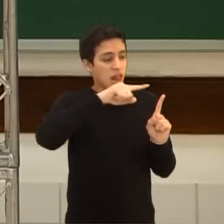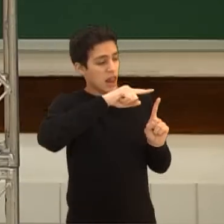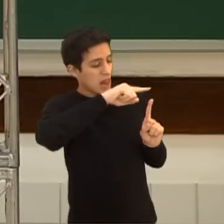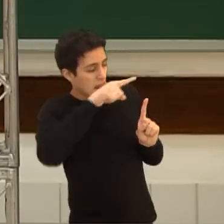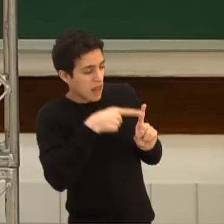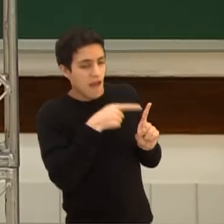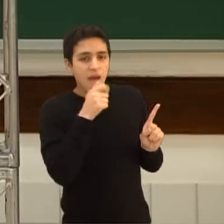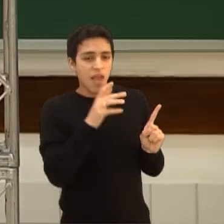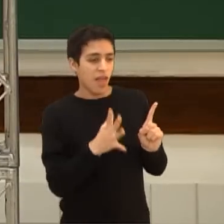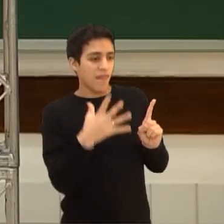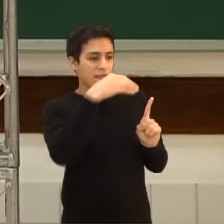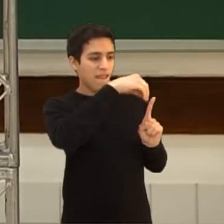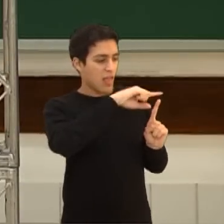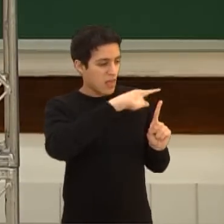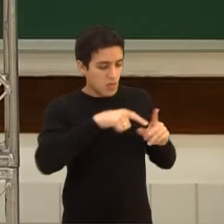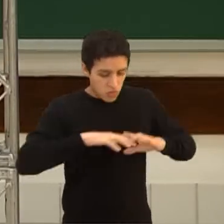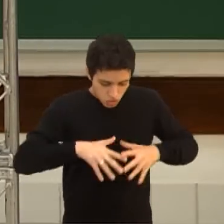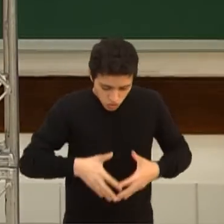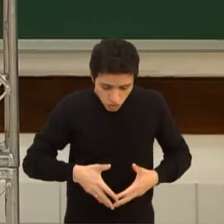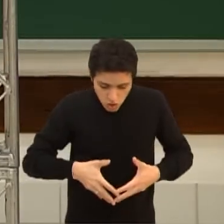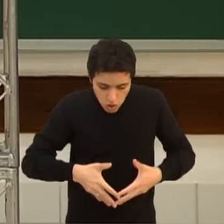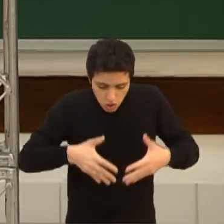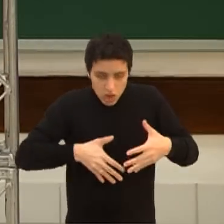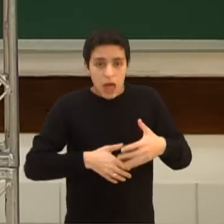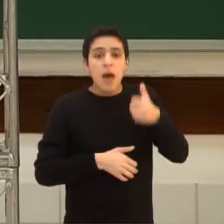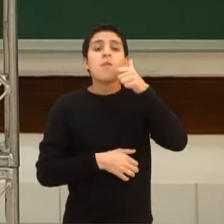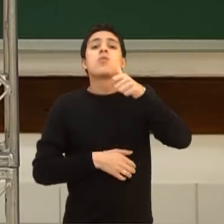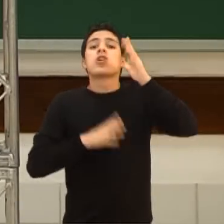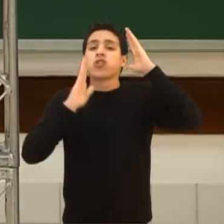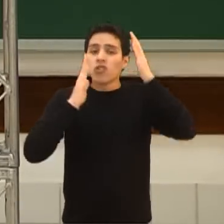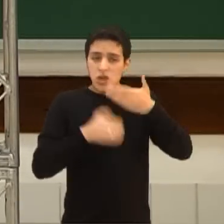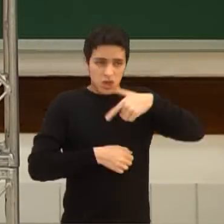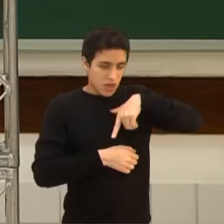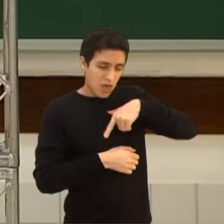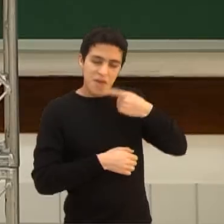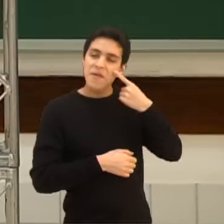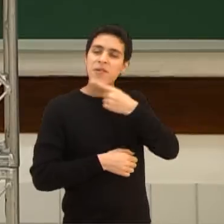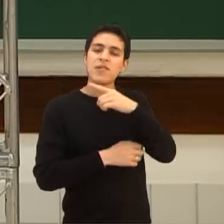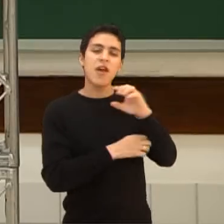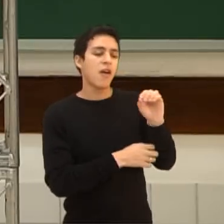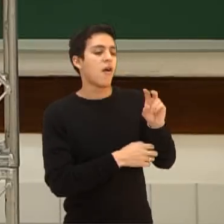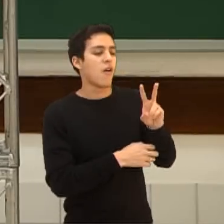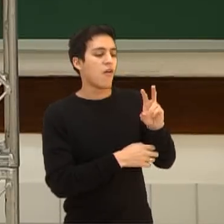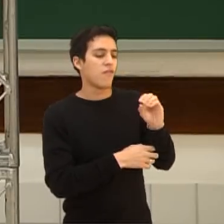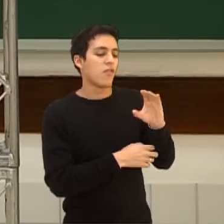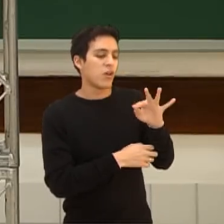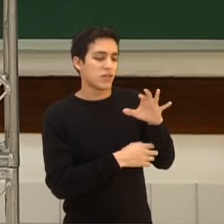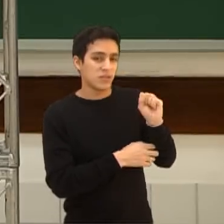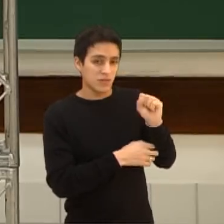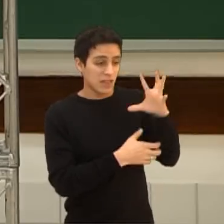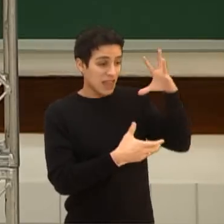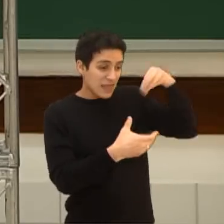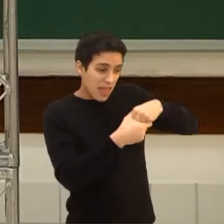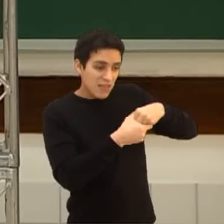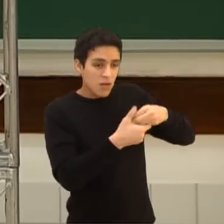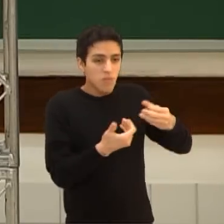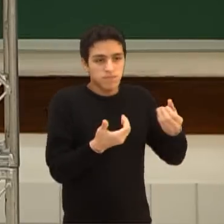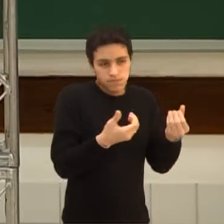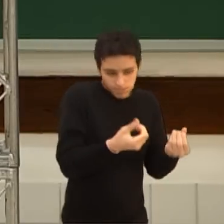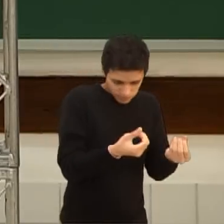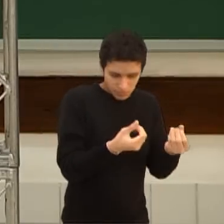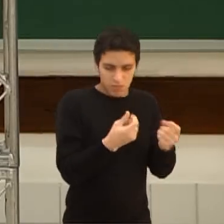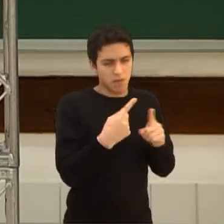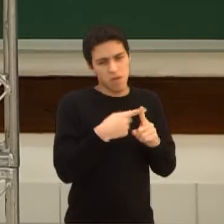ainda era um bebê, né, lá no útero, a gente já tinha ovócitos nos nossos ovários. Só que, claro, eles não